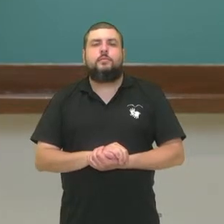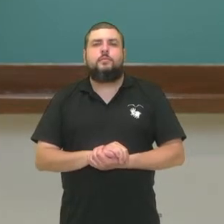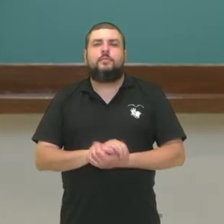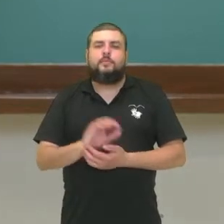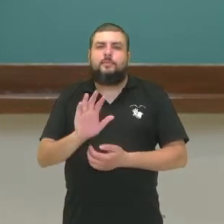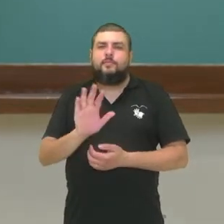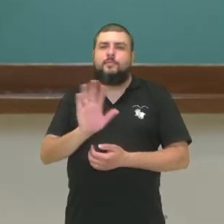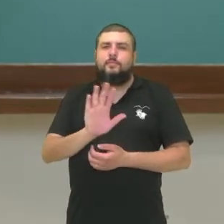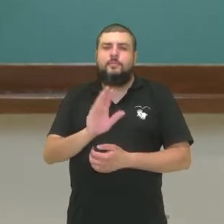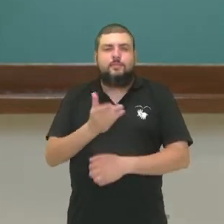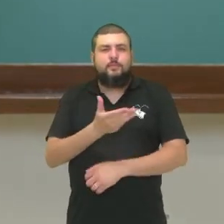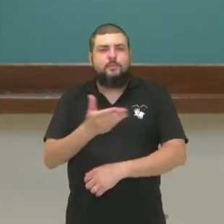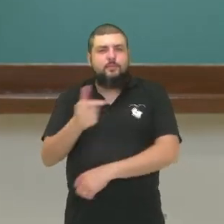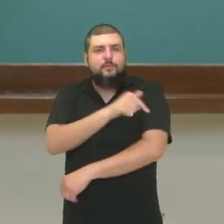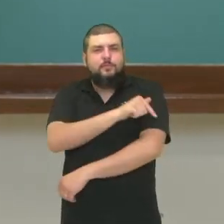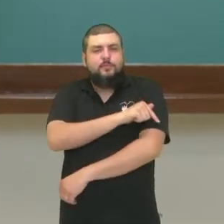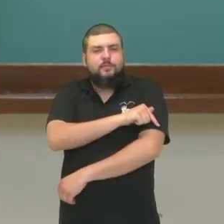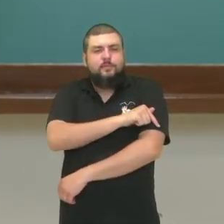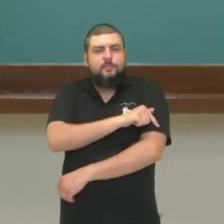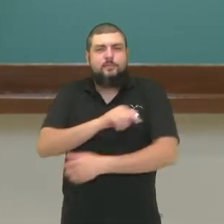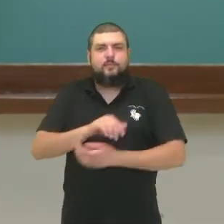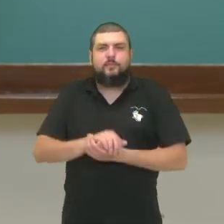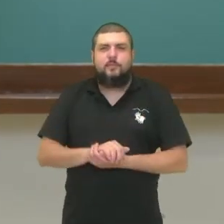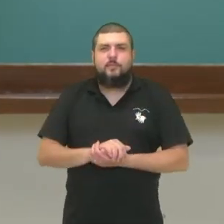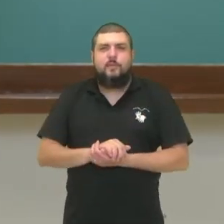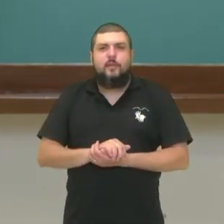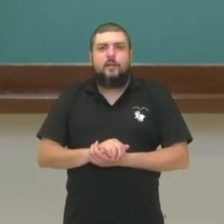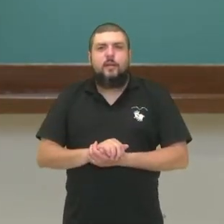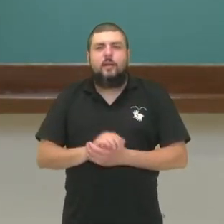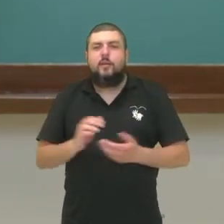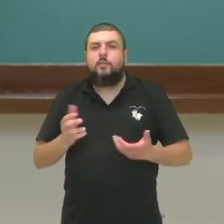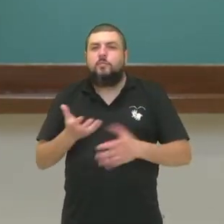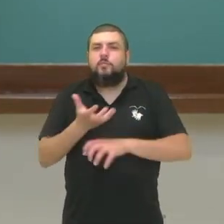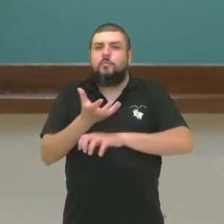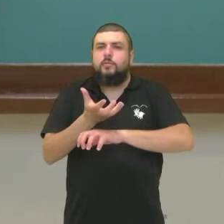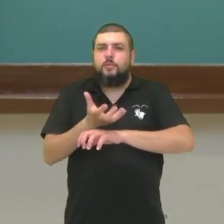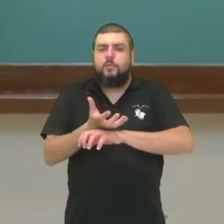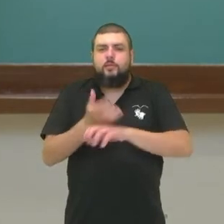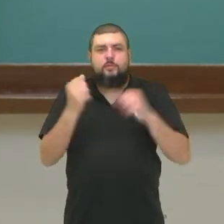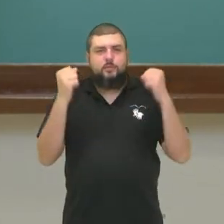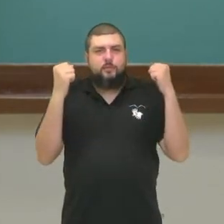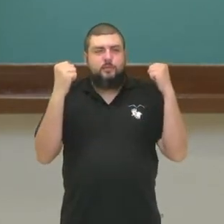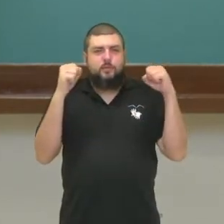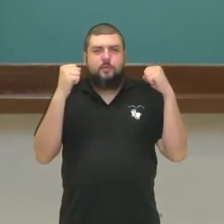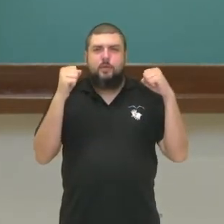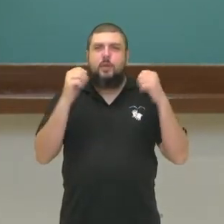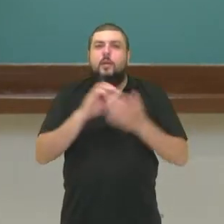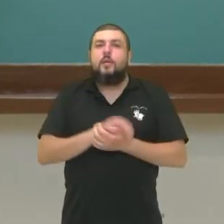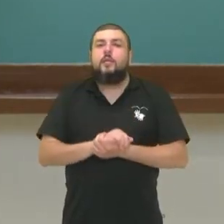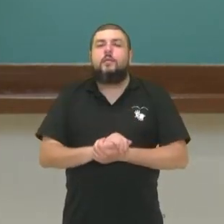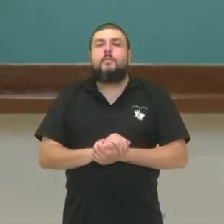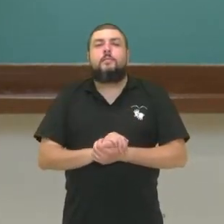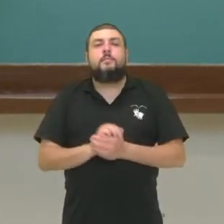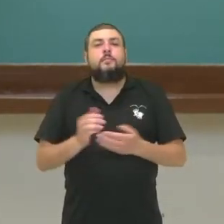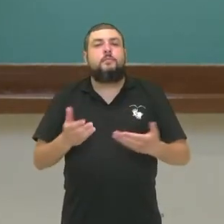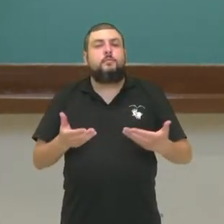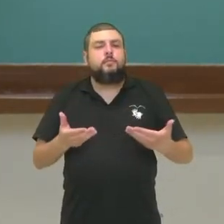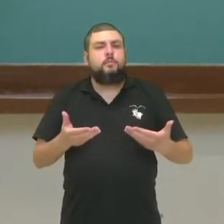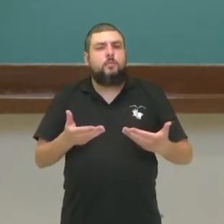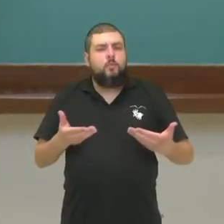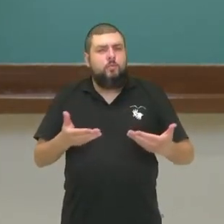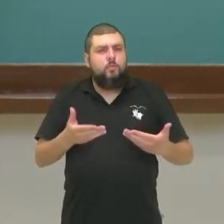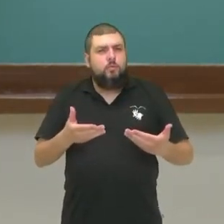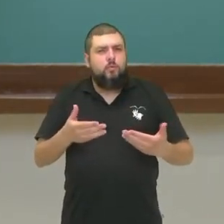Olá, pessoal do sétimo ano. Eu sou o professor Peterson, da disciplina de Educação Física, e quero conversar com vocês sobre